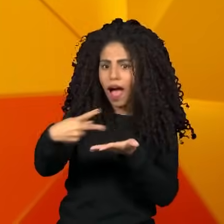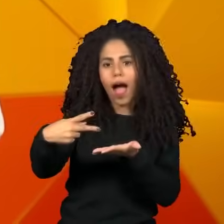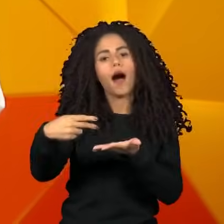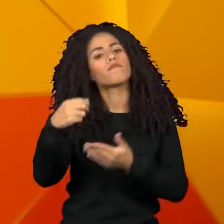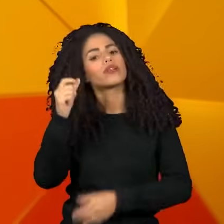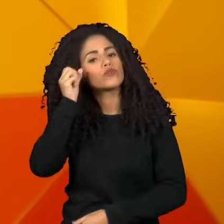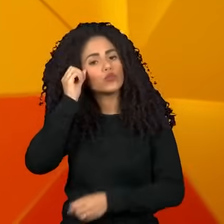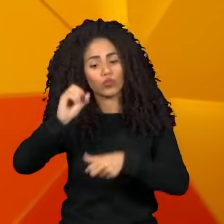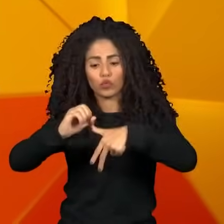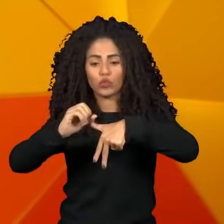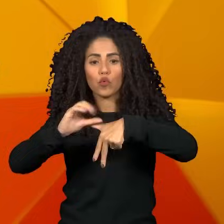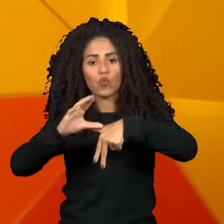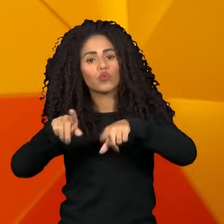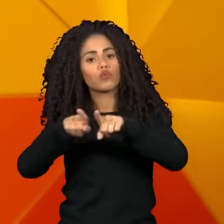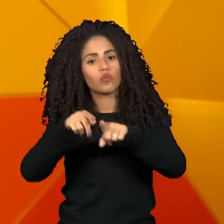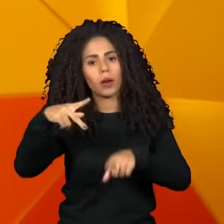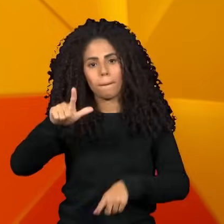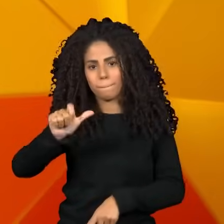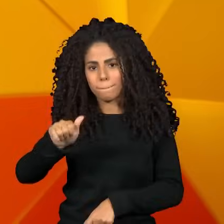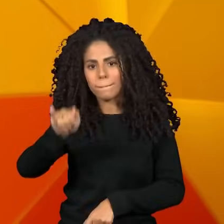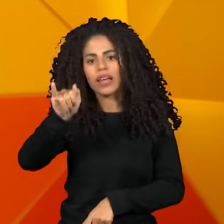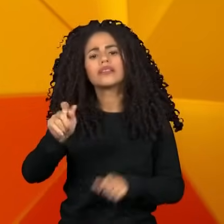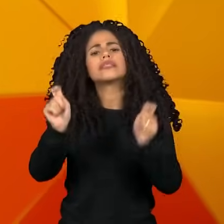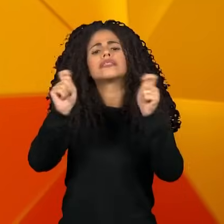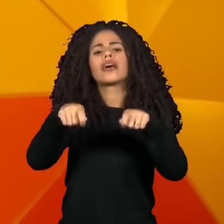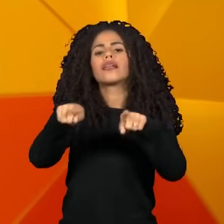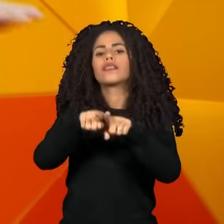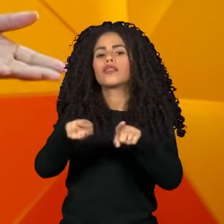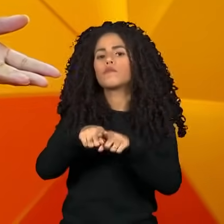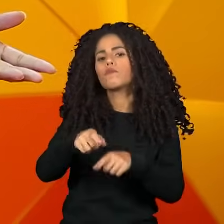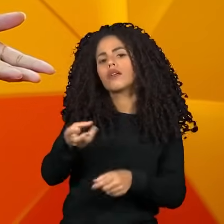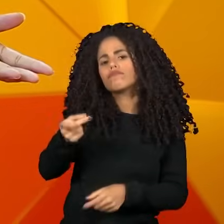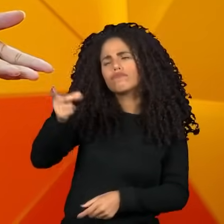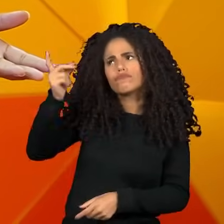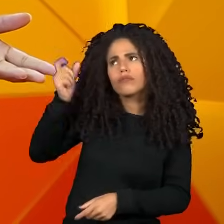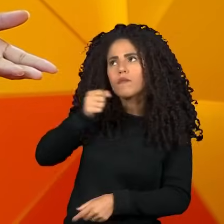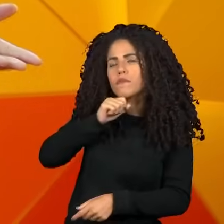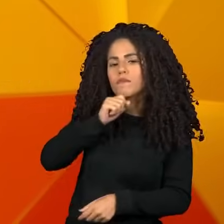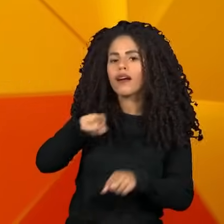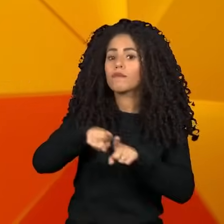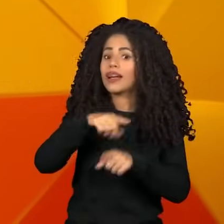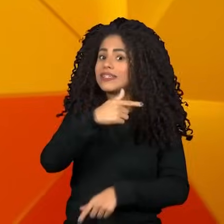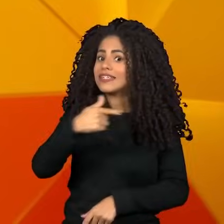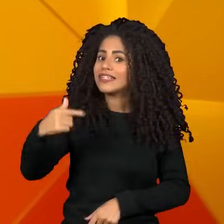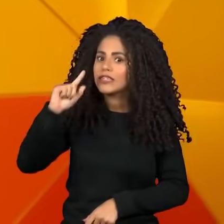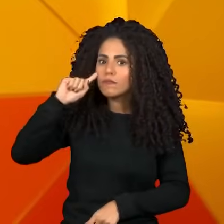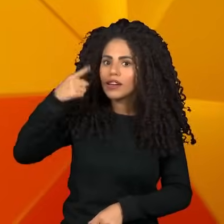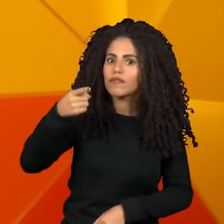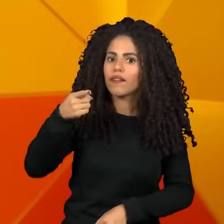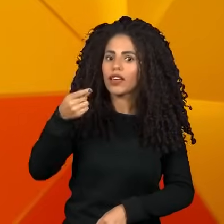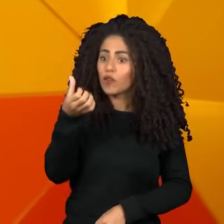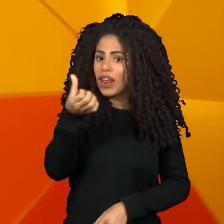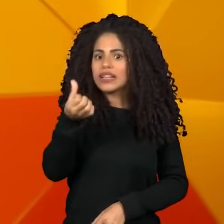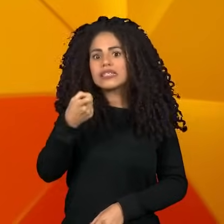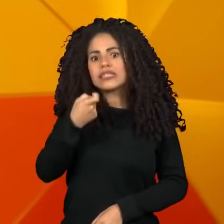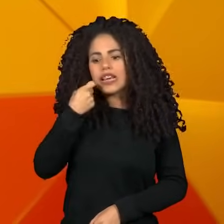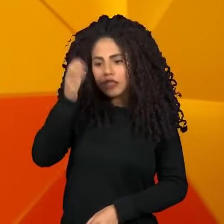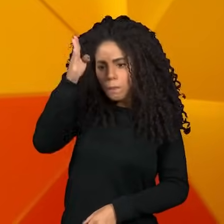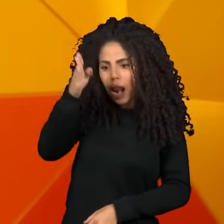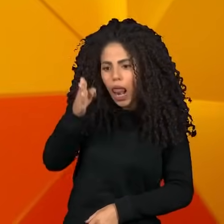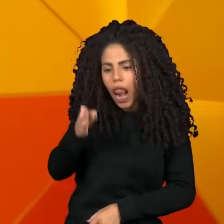Play. Tem tudo lá, inclusive programas antigos. Eu volto semana que vem, você já sabe, toda sexta-feira eu estou